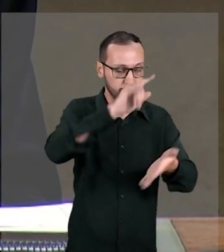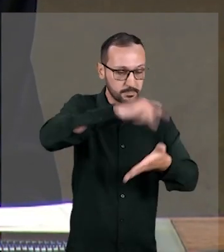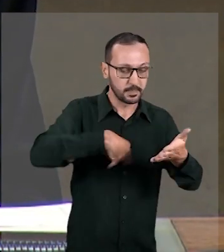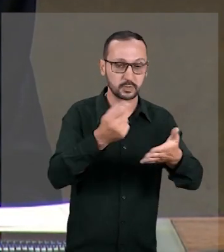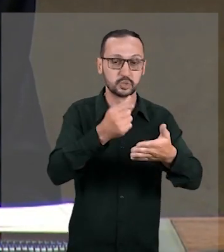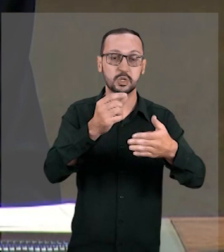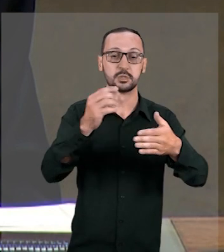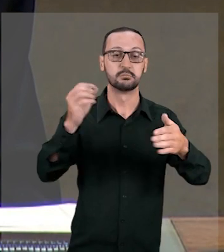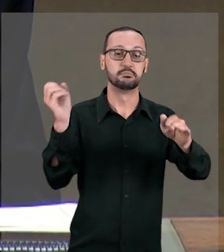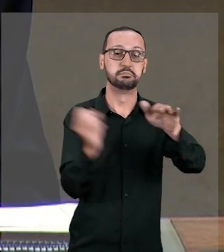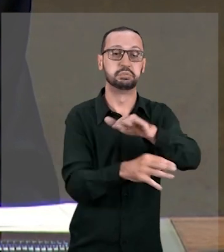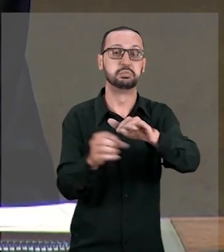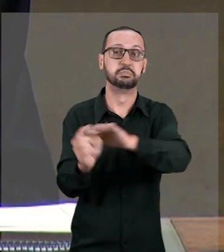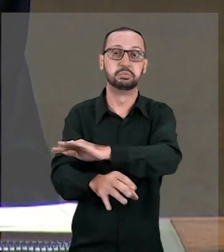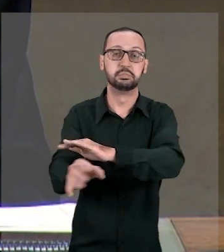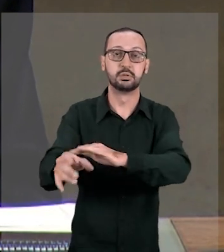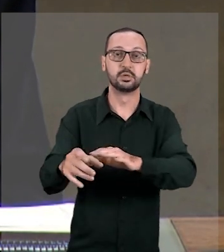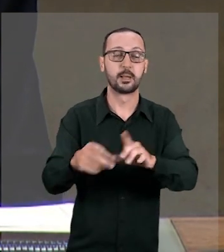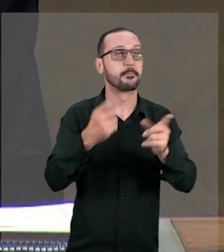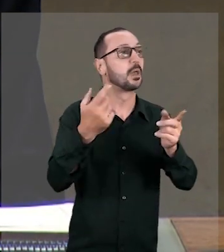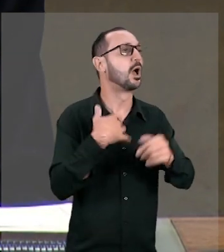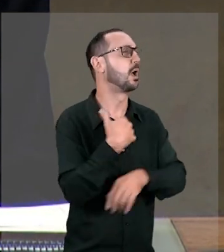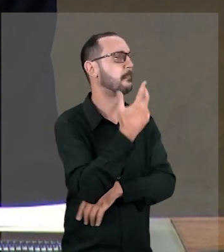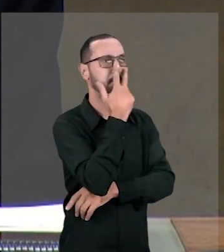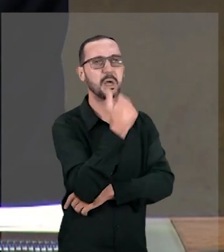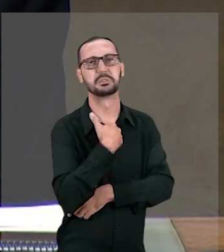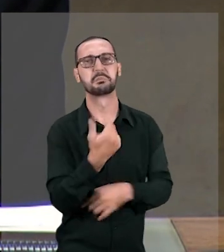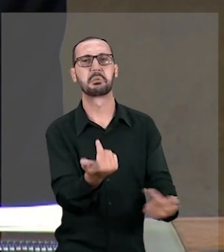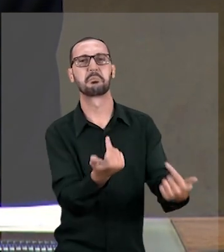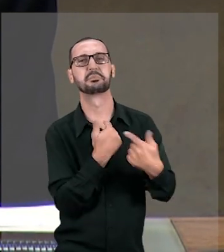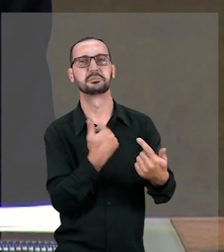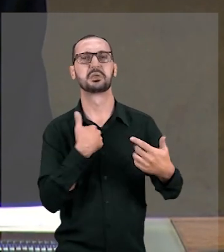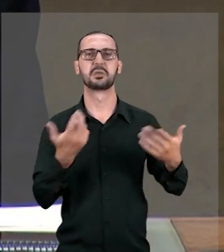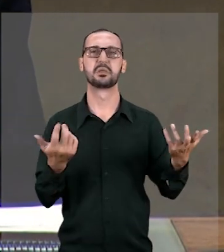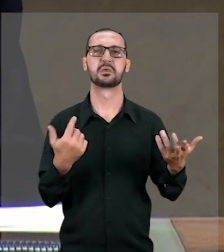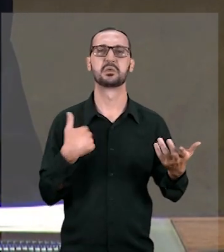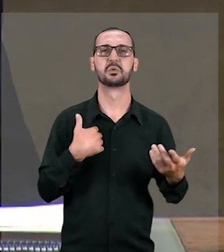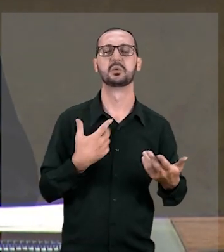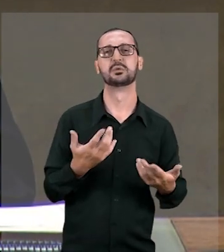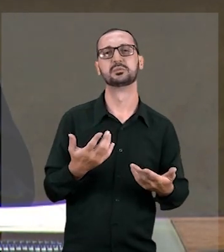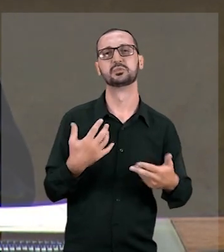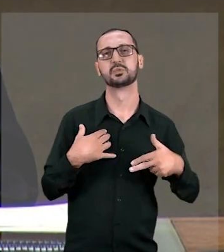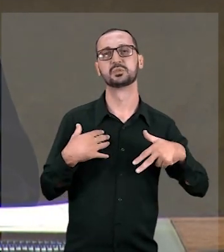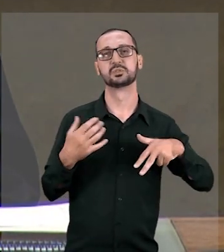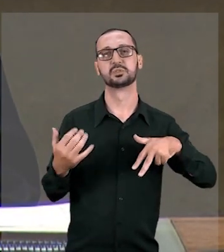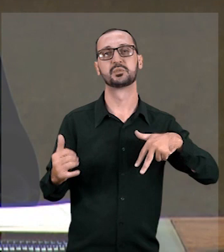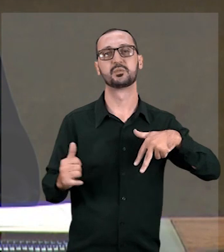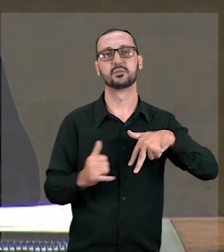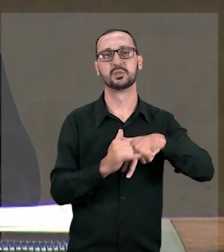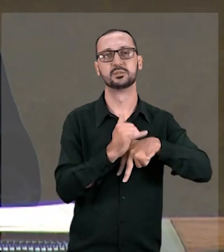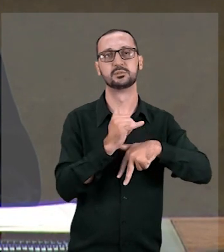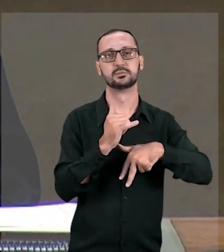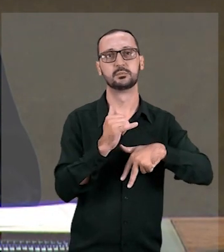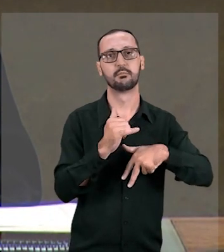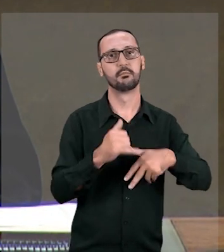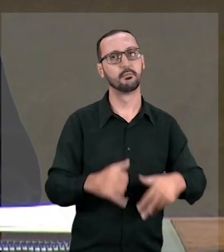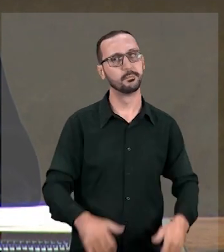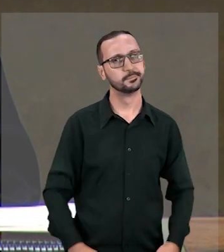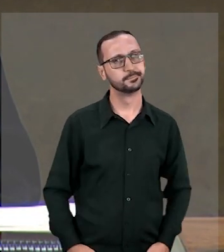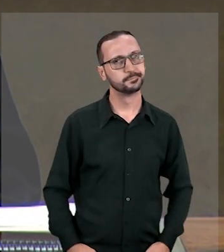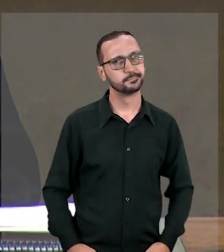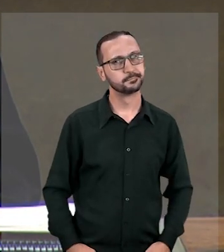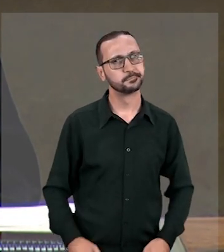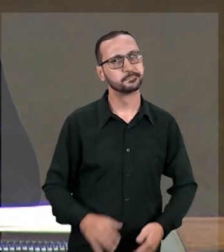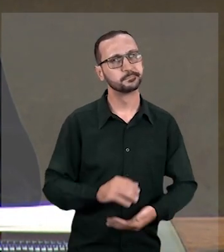do depósito, e ele diz, olha a perseguição que eu estou sendo vítima. E,